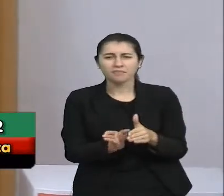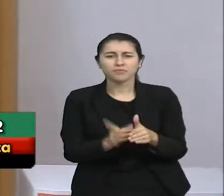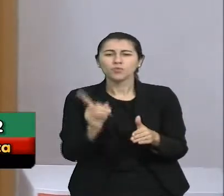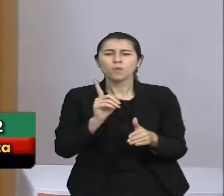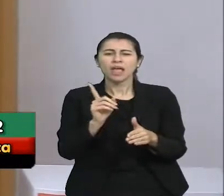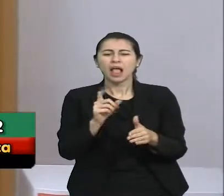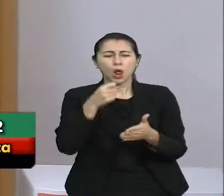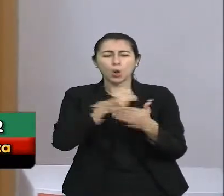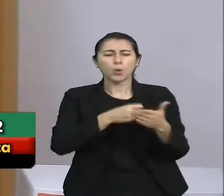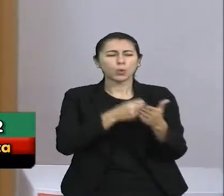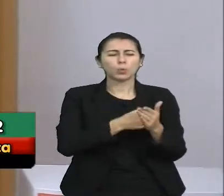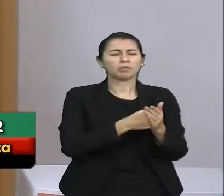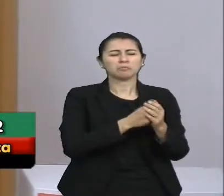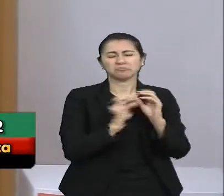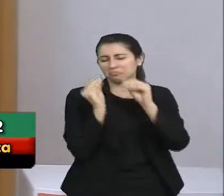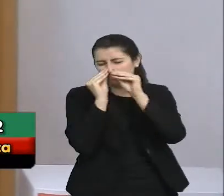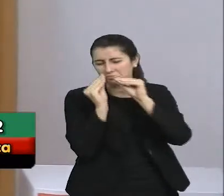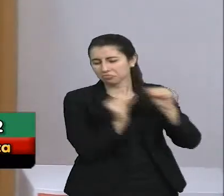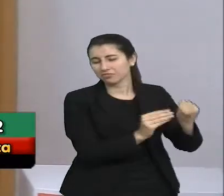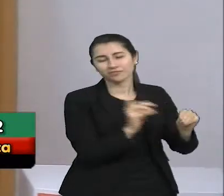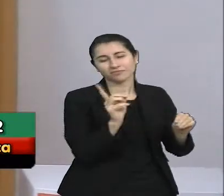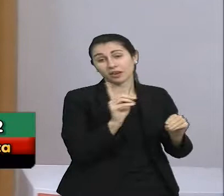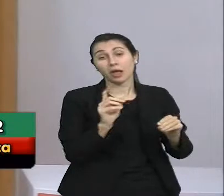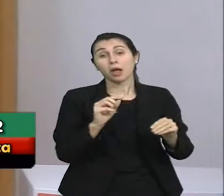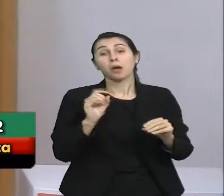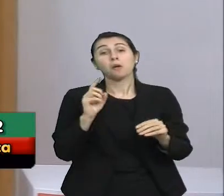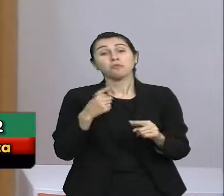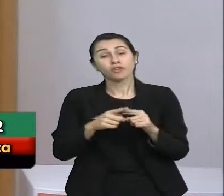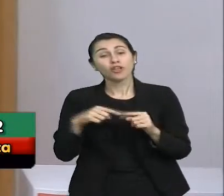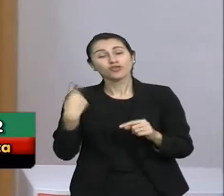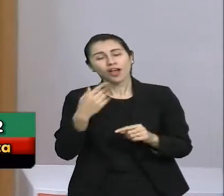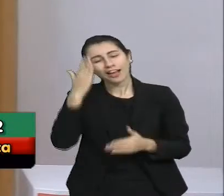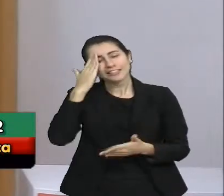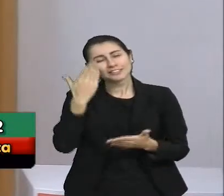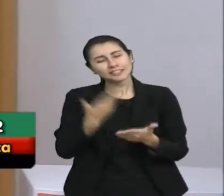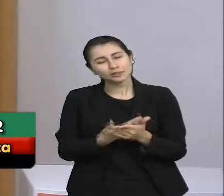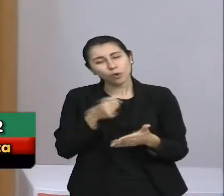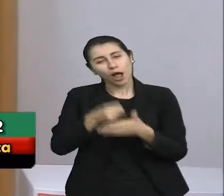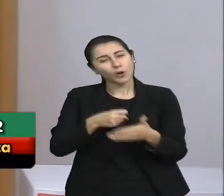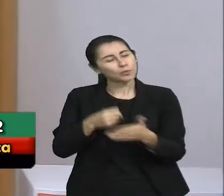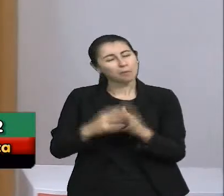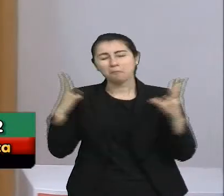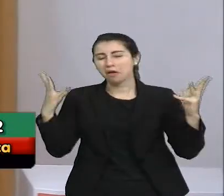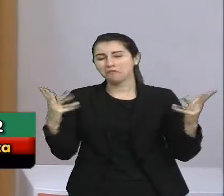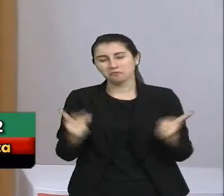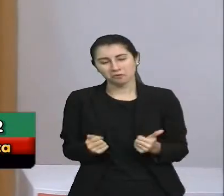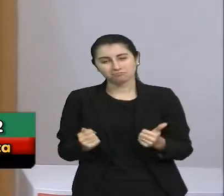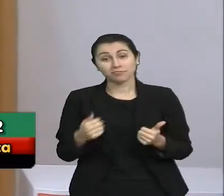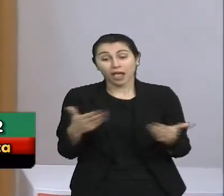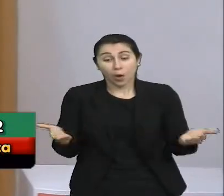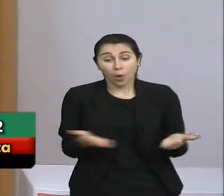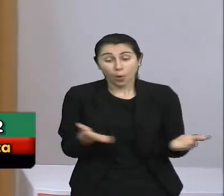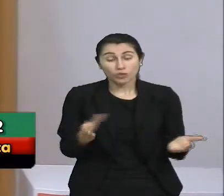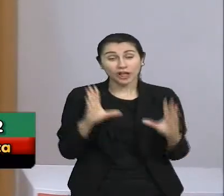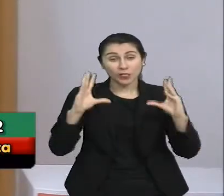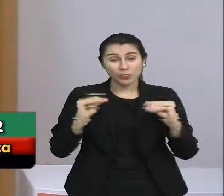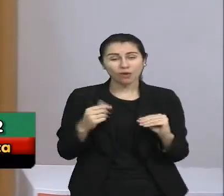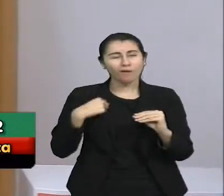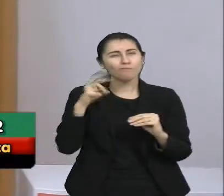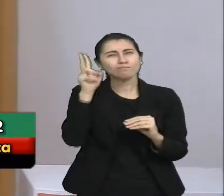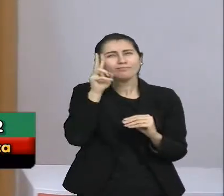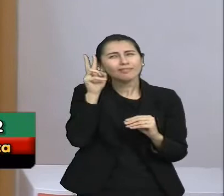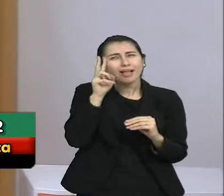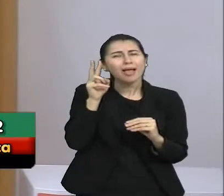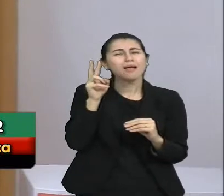luta, cremos na união de pessoas tão fantásticas. E nessa noite aqui, eu trago tantas memórias e tanta